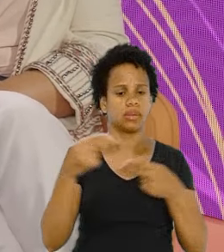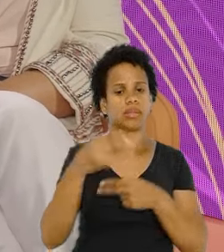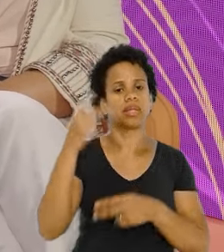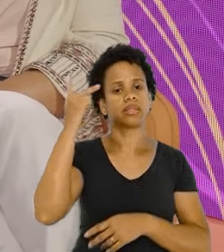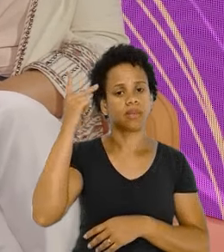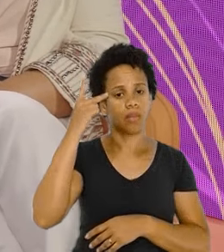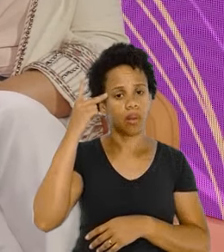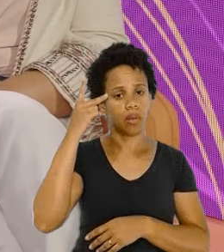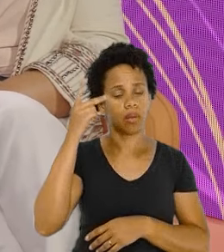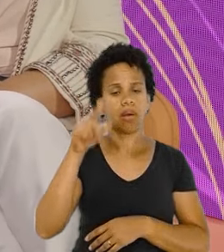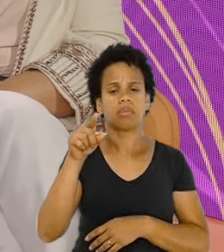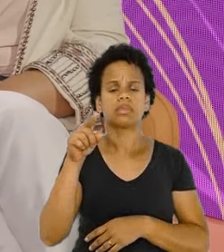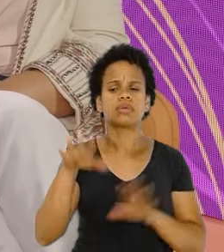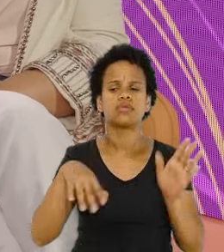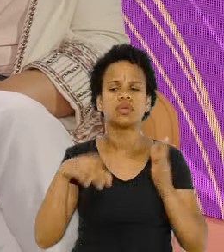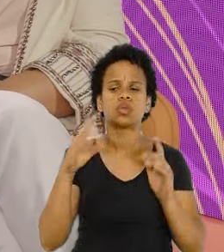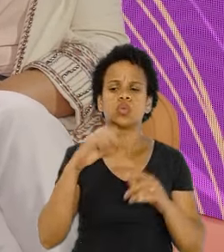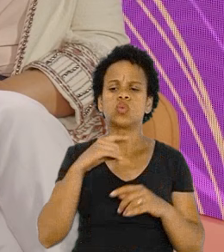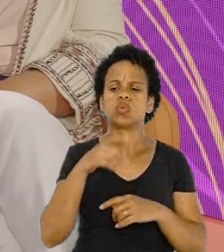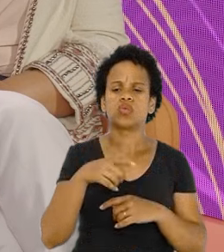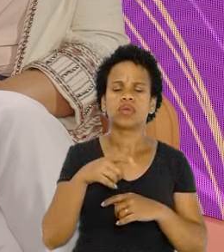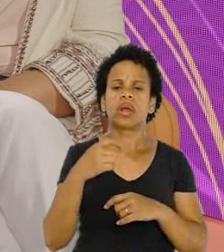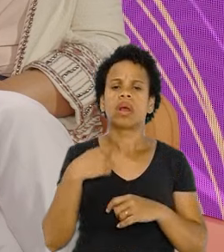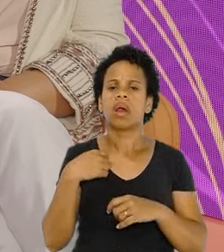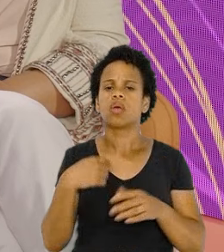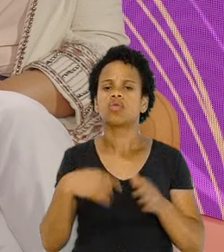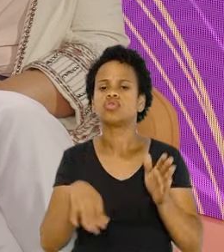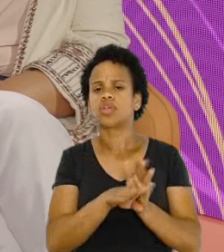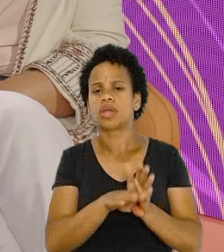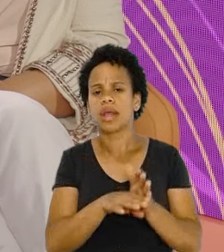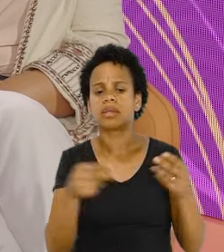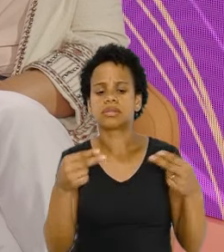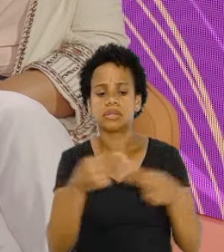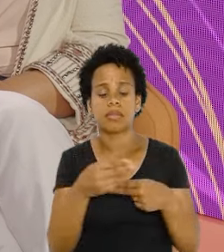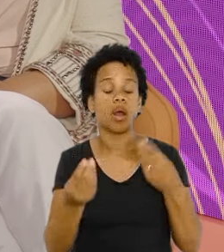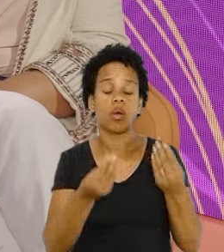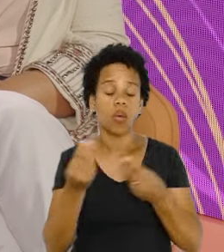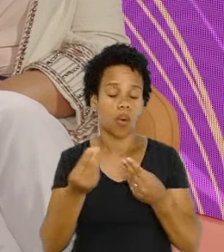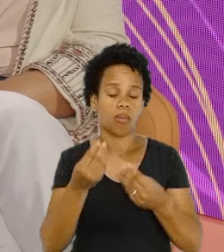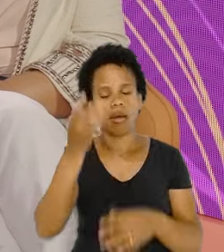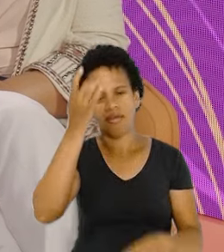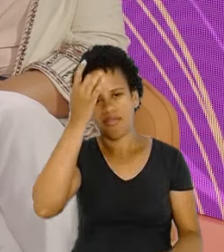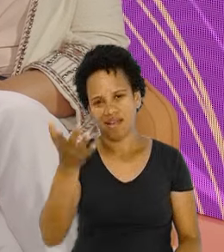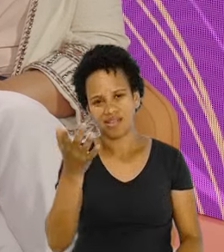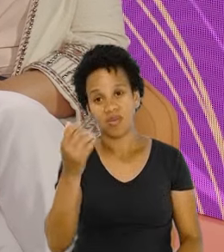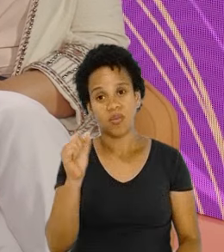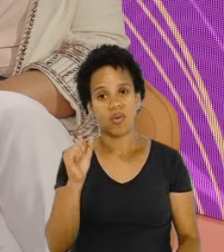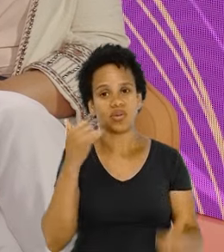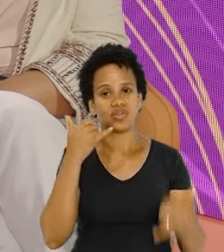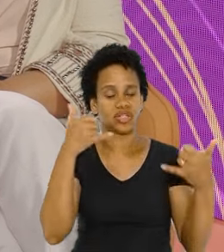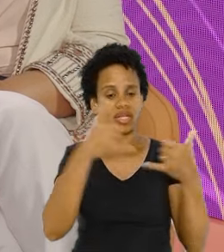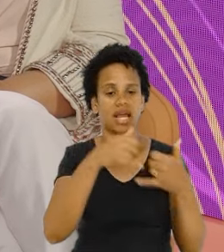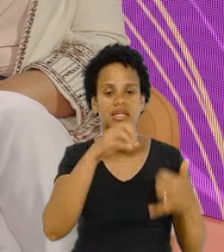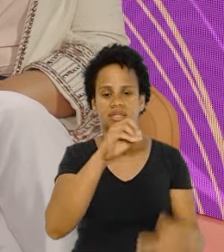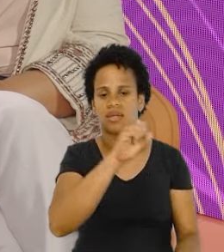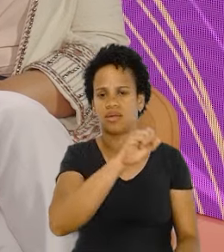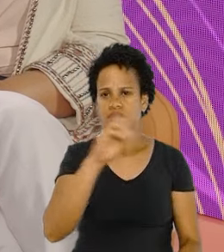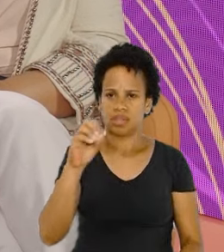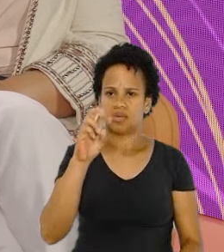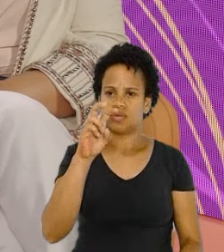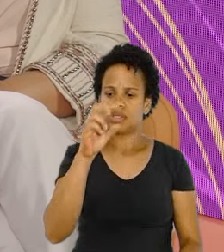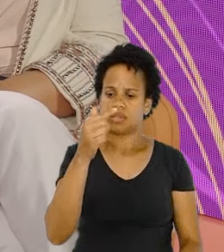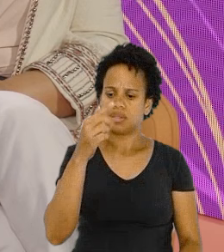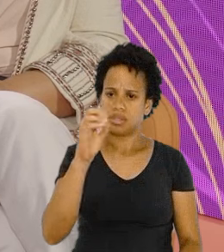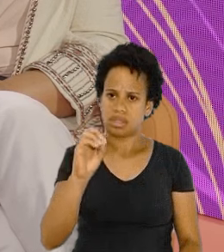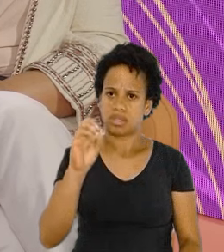Paulo você deve estar aí se perguntando Mas como que eu faço para chegar até o sebrai é muito fácil você pode ligar no 0800 500